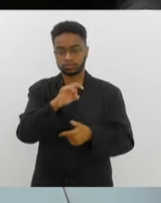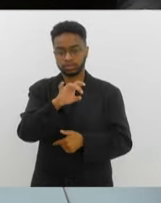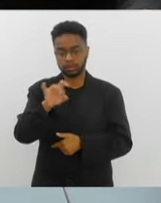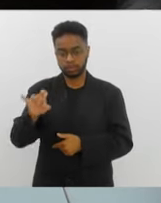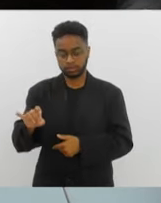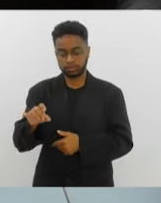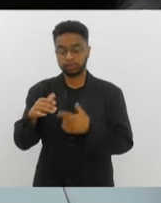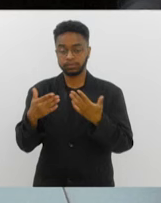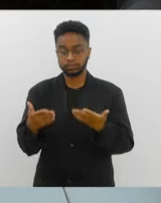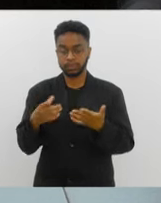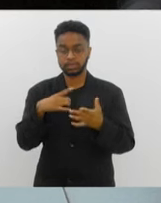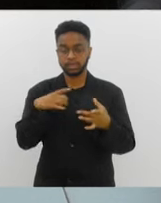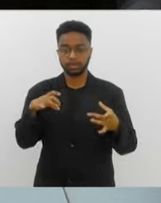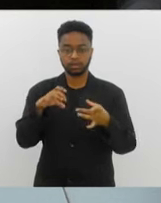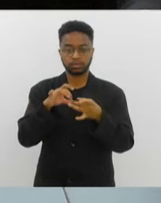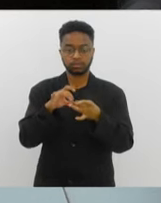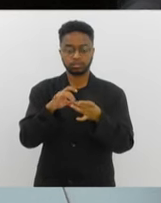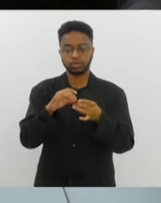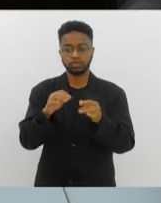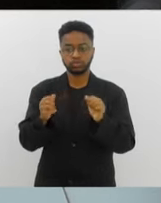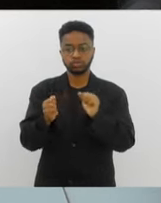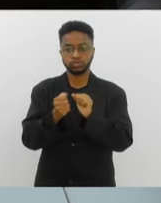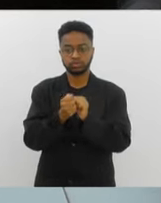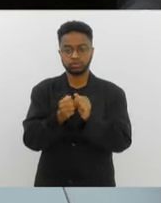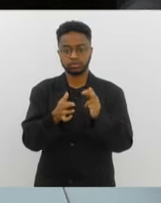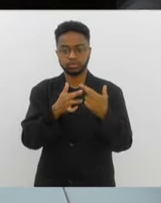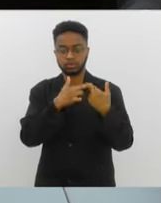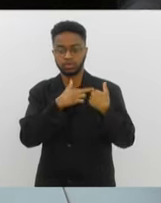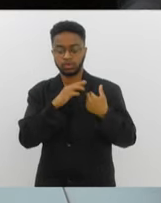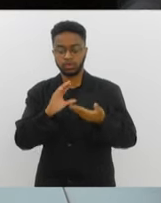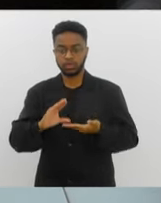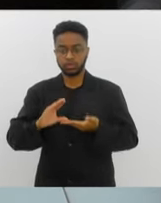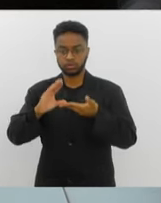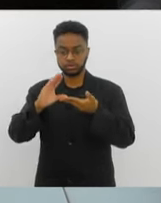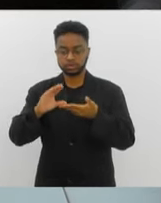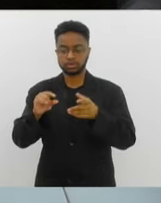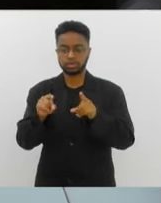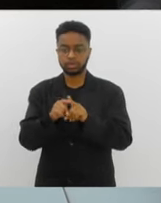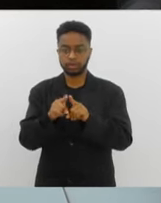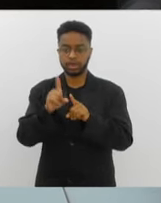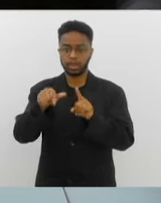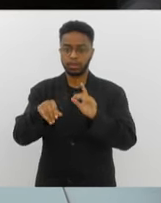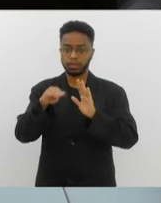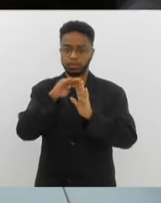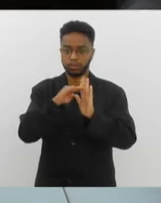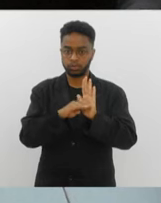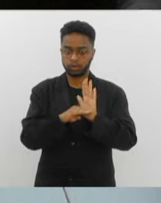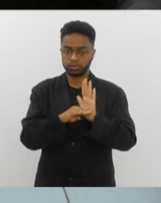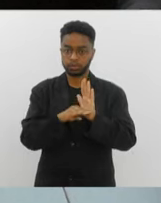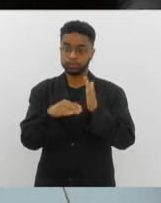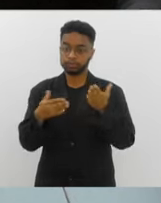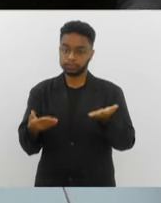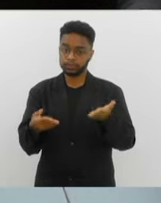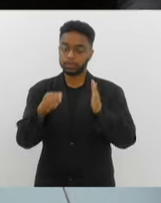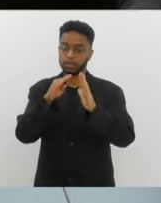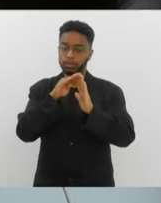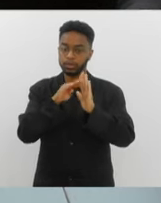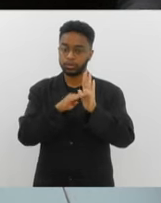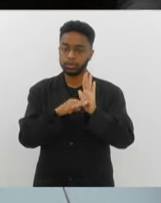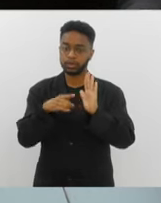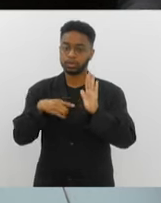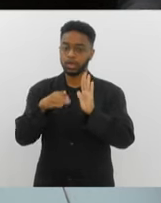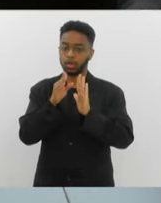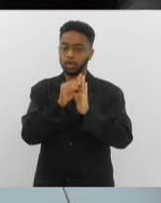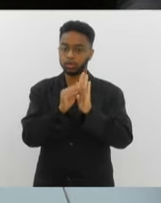ele harmoniza com a competência do Conselho e é um programa. O programa tem o